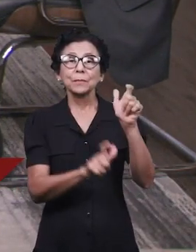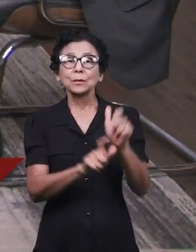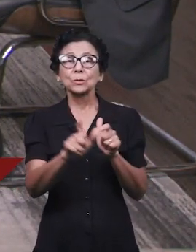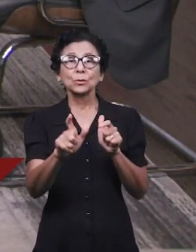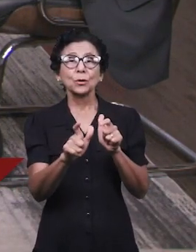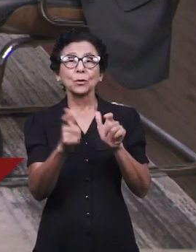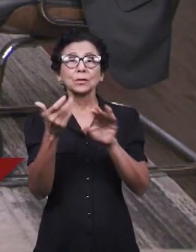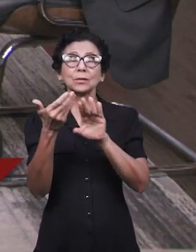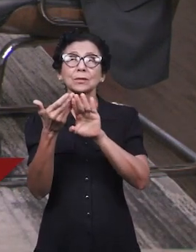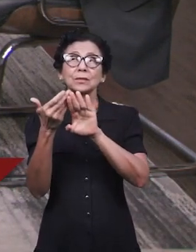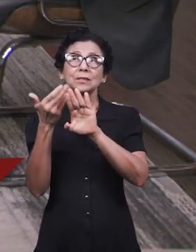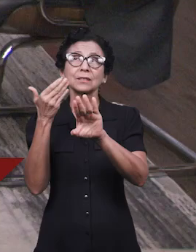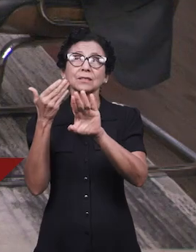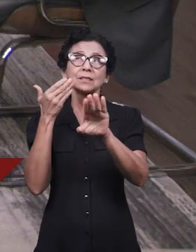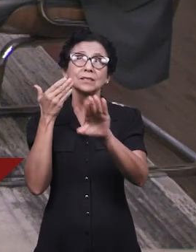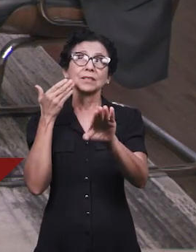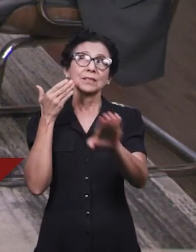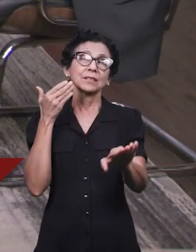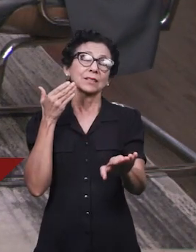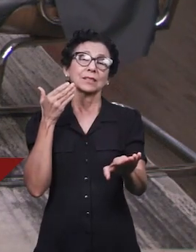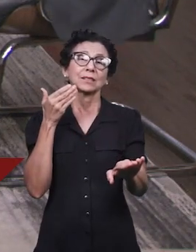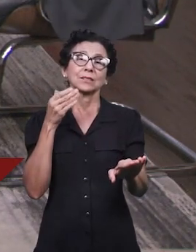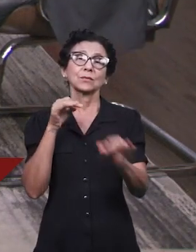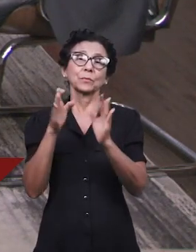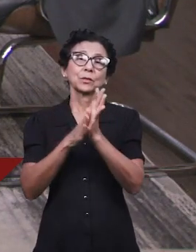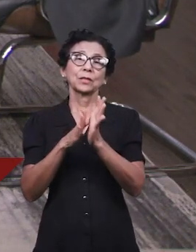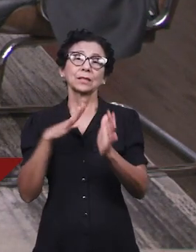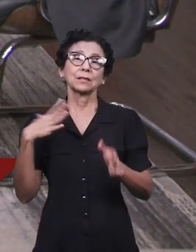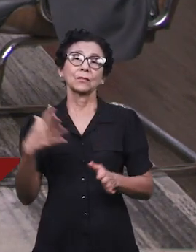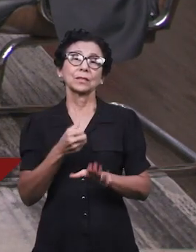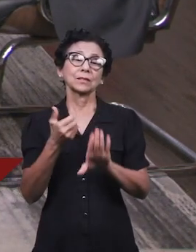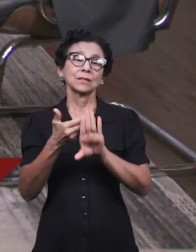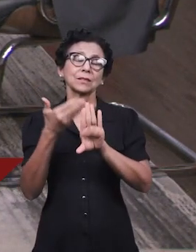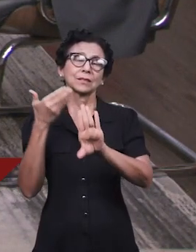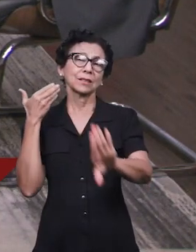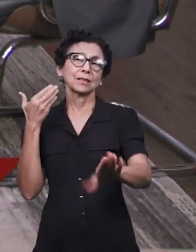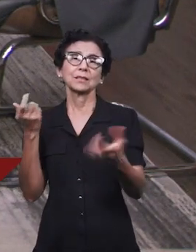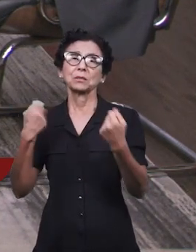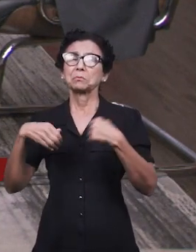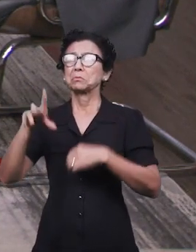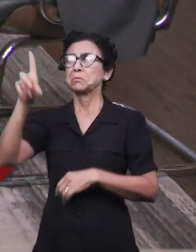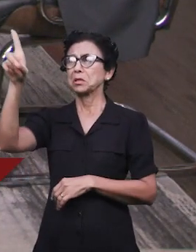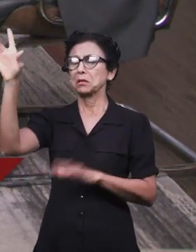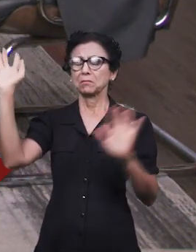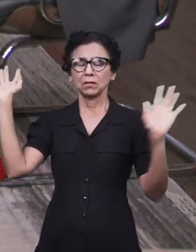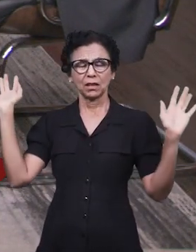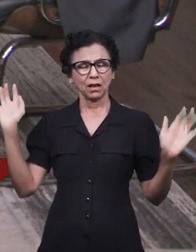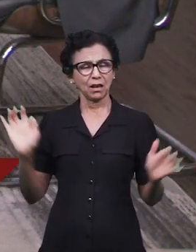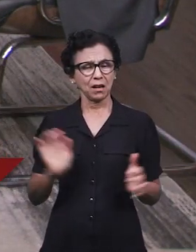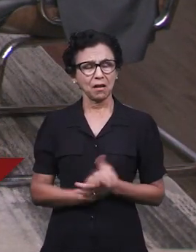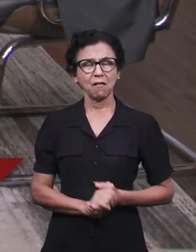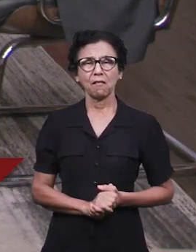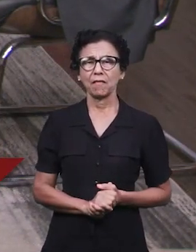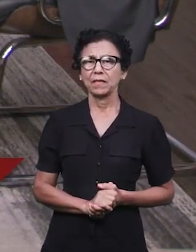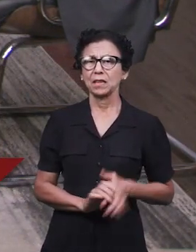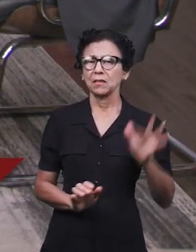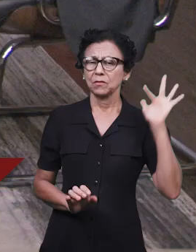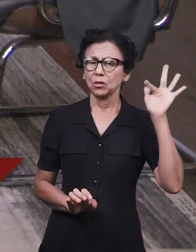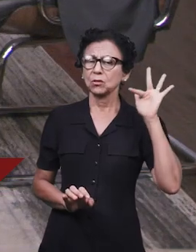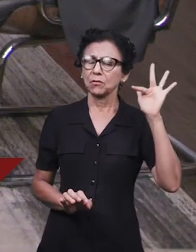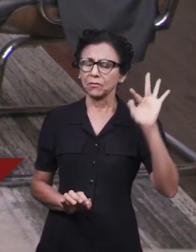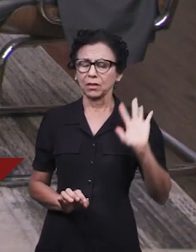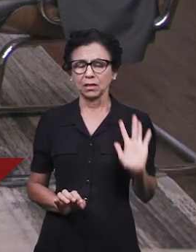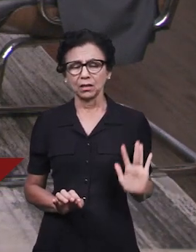da eternidade. Não precisa de Deus, filosofia. Então, a igreja nessa hora, se ela